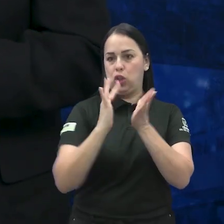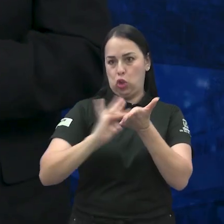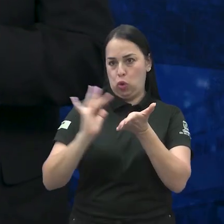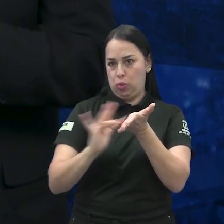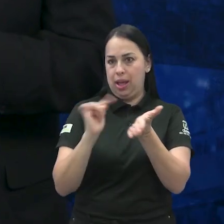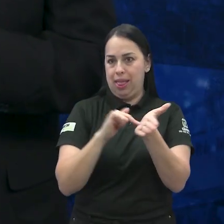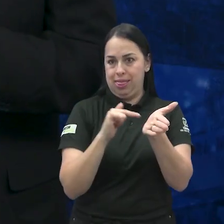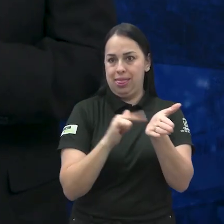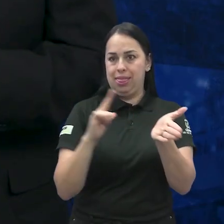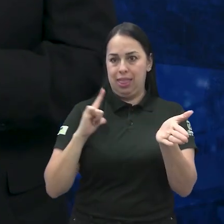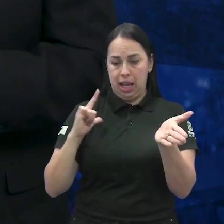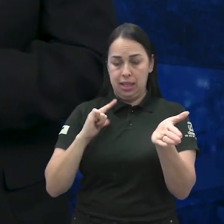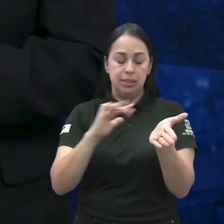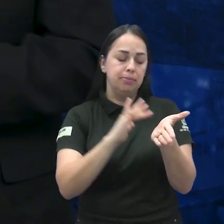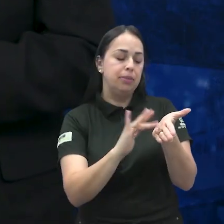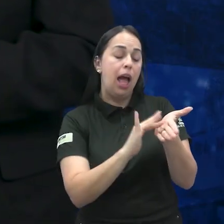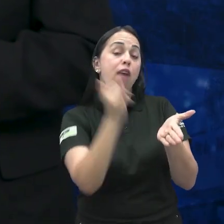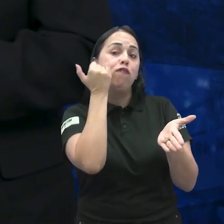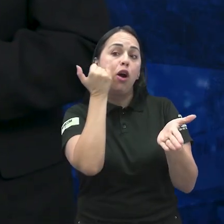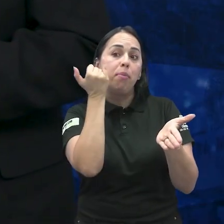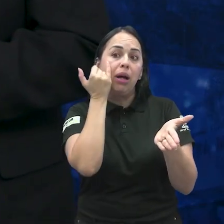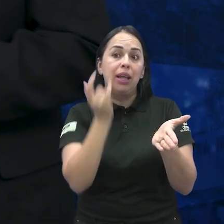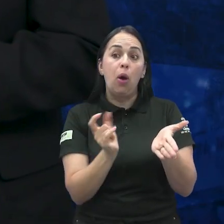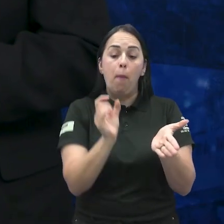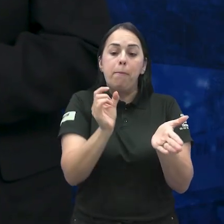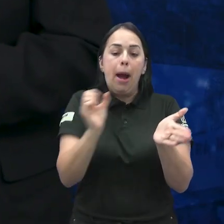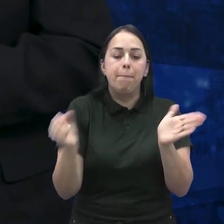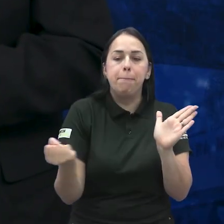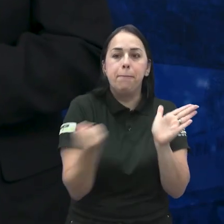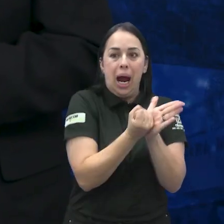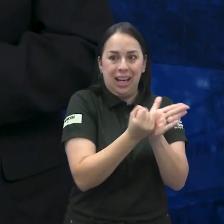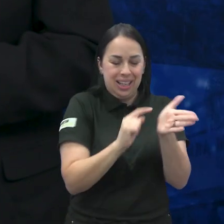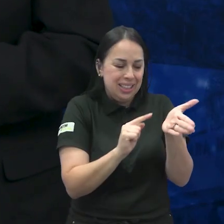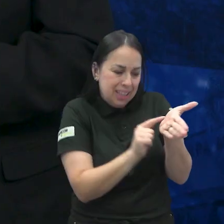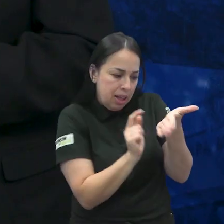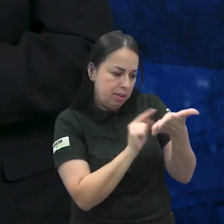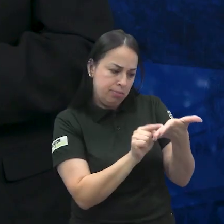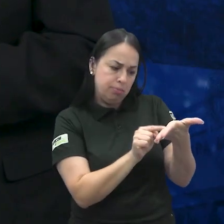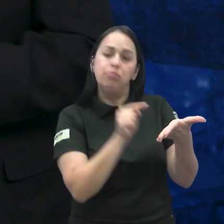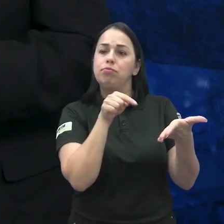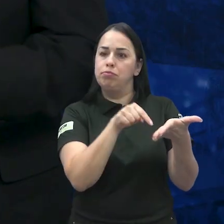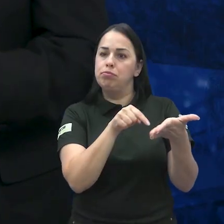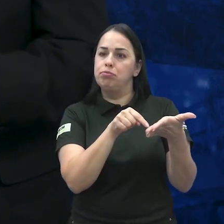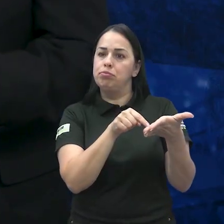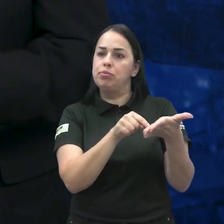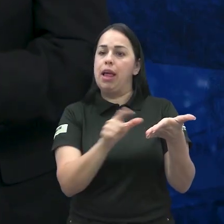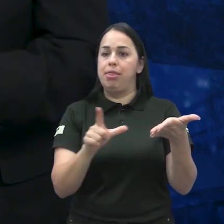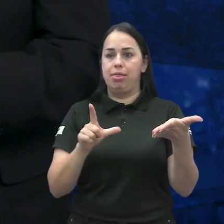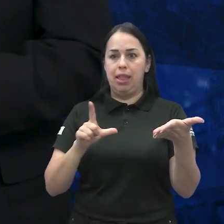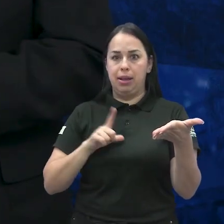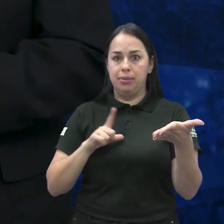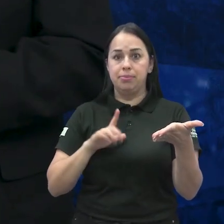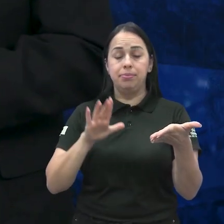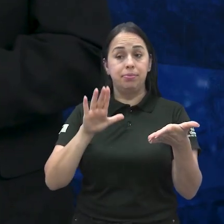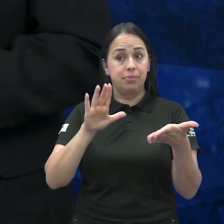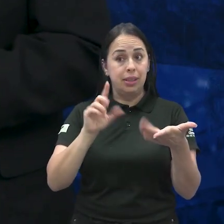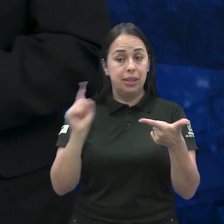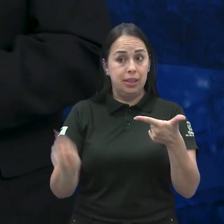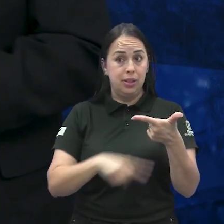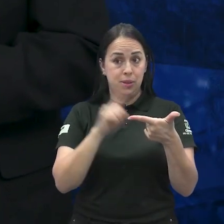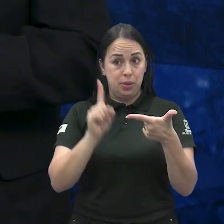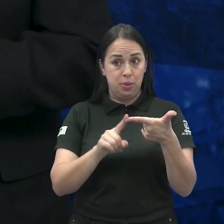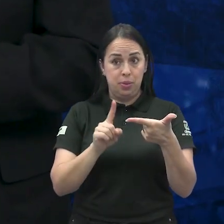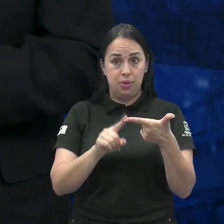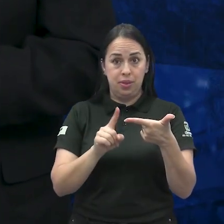digital, hoje CNH Brasil. Então o selo de bom condutor tem que estar lá na aba da carteira de habilitação.